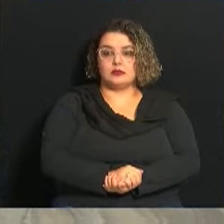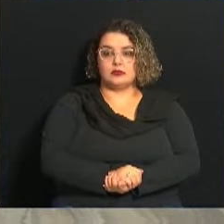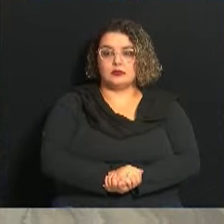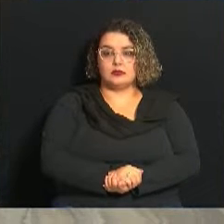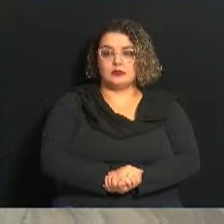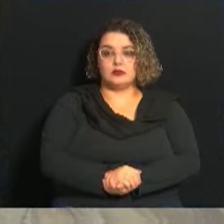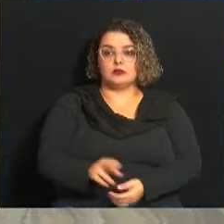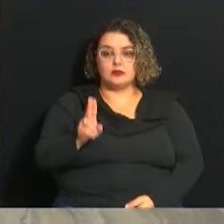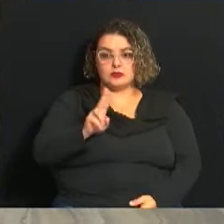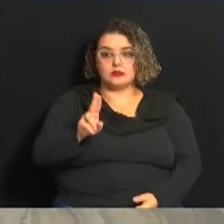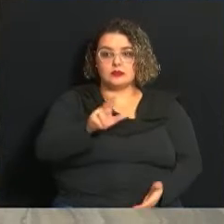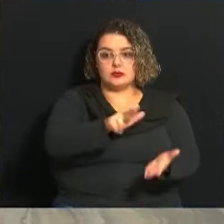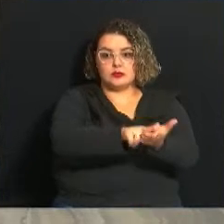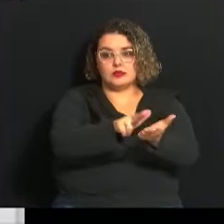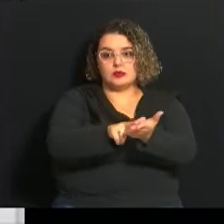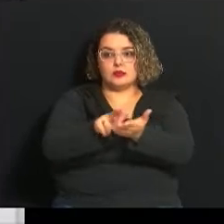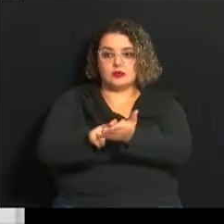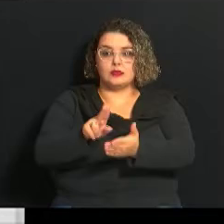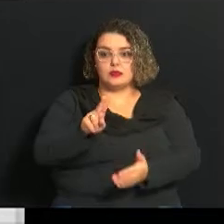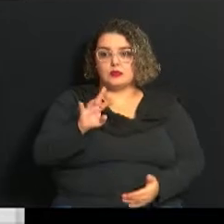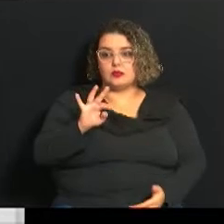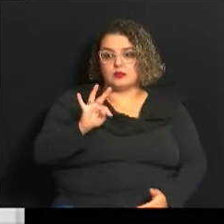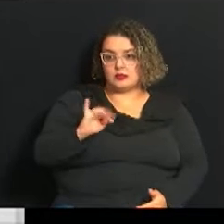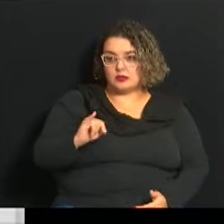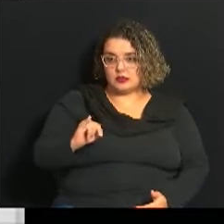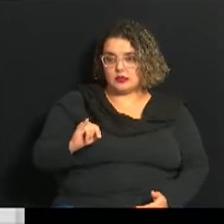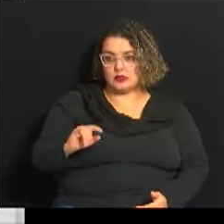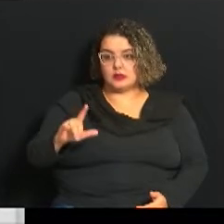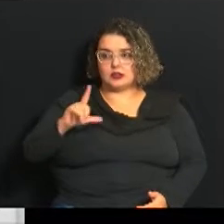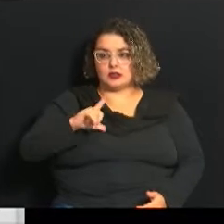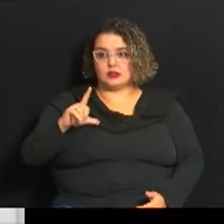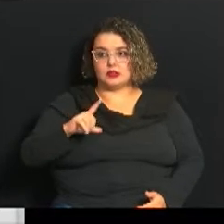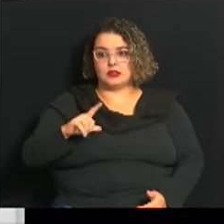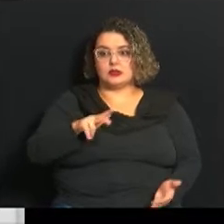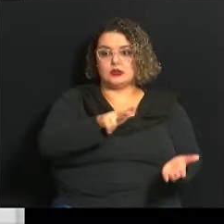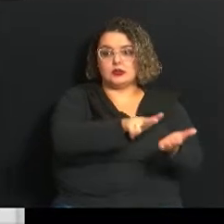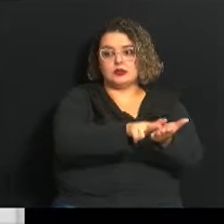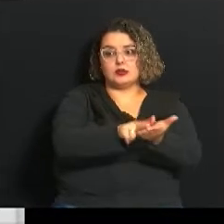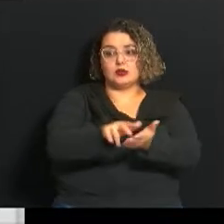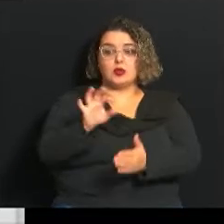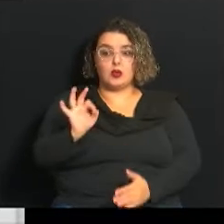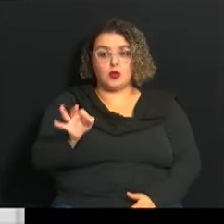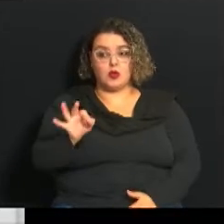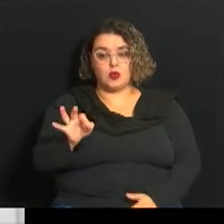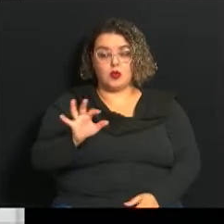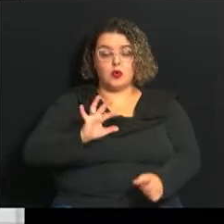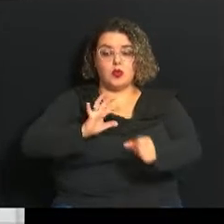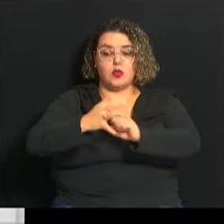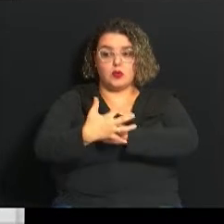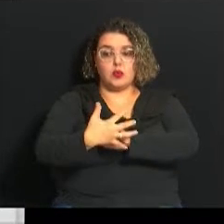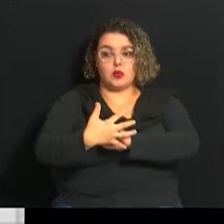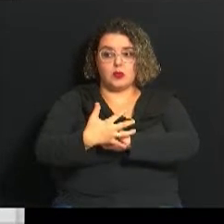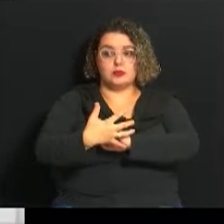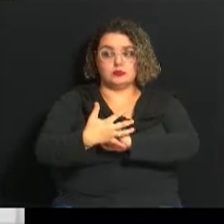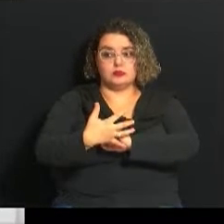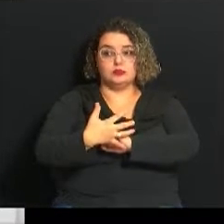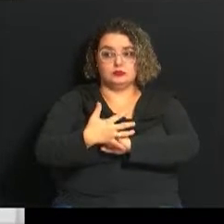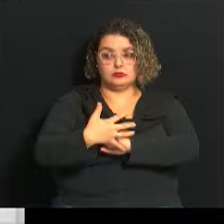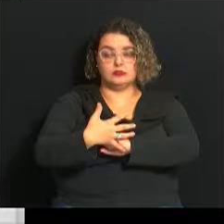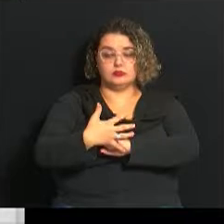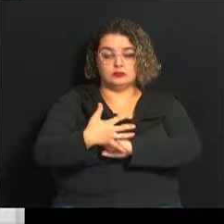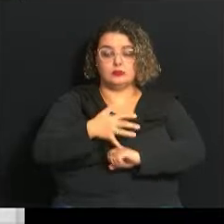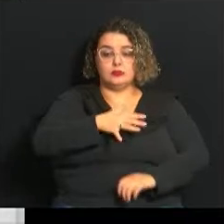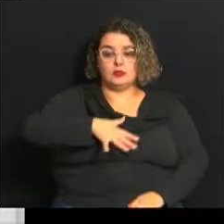UTI com doenças respiratórias. A gente tem aqui internados confirmados com Covid-19 em relação